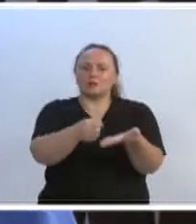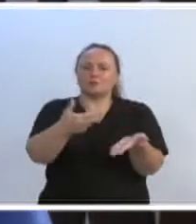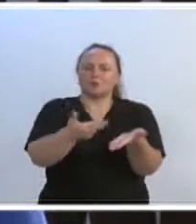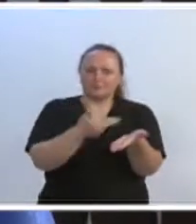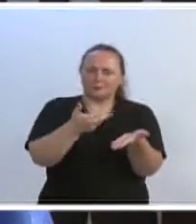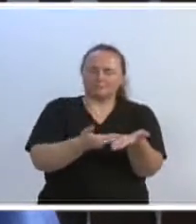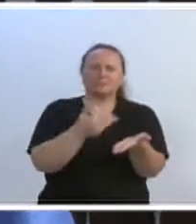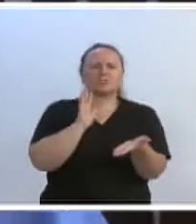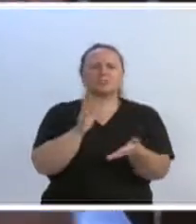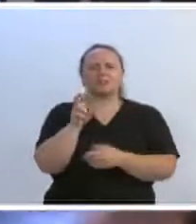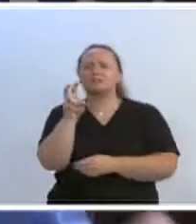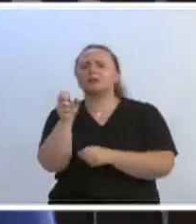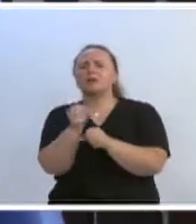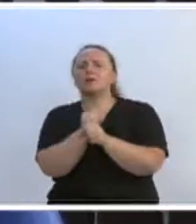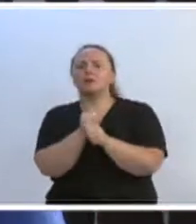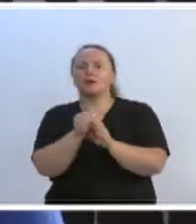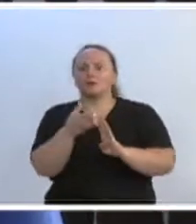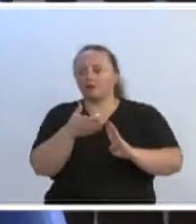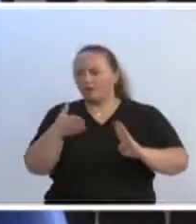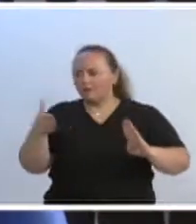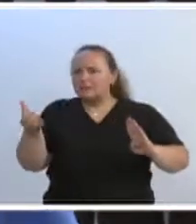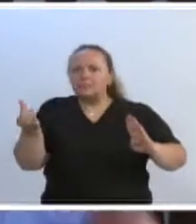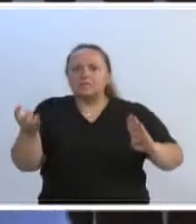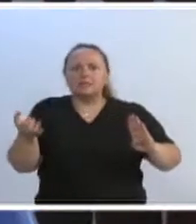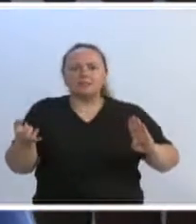da Silva. Faz muito tempo,